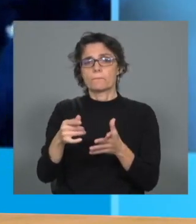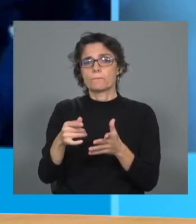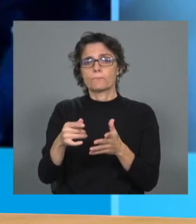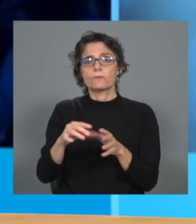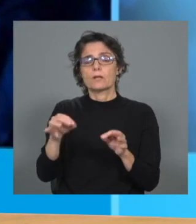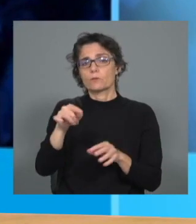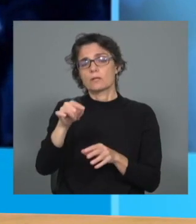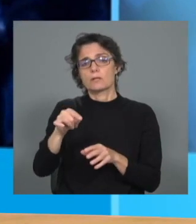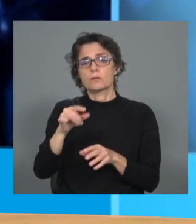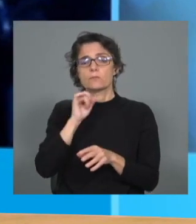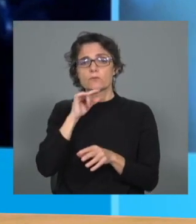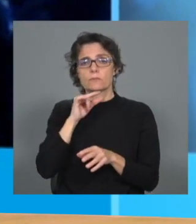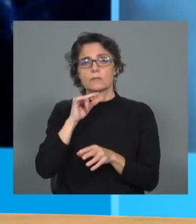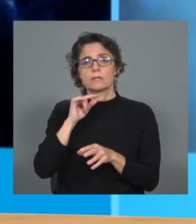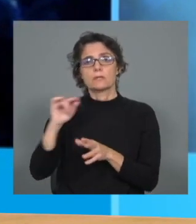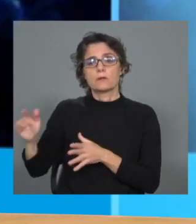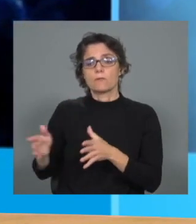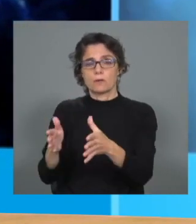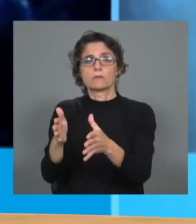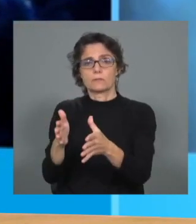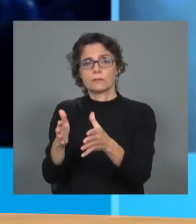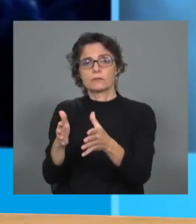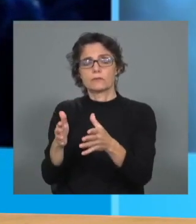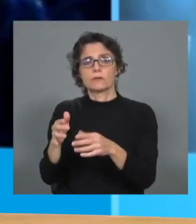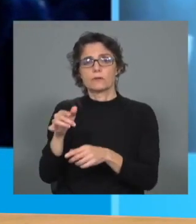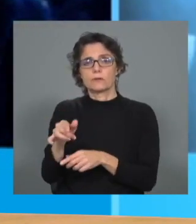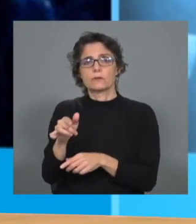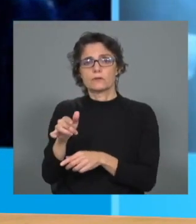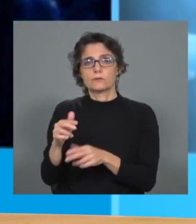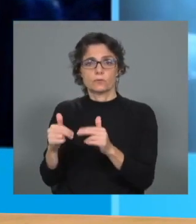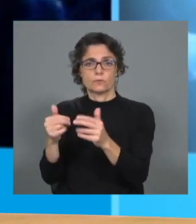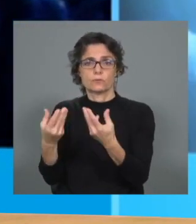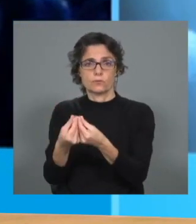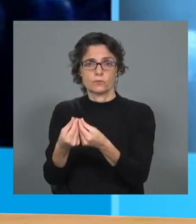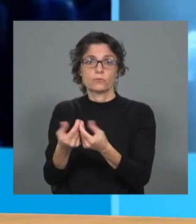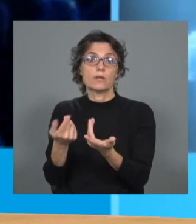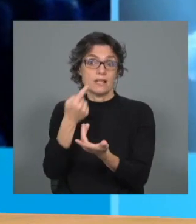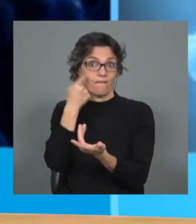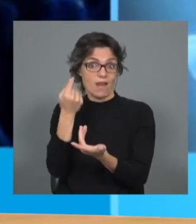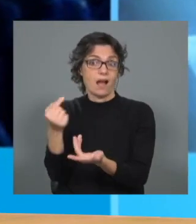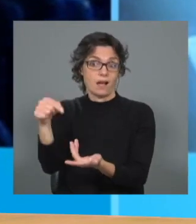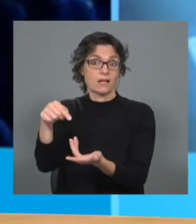de caminho do Papa nesta jornada de diálogo e obviamente que a viagem ao Bahrein se insere